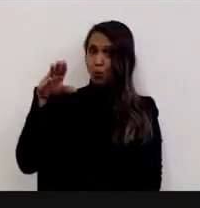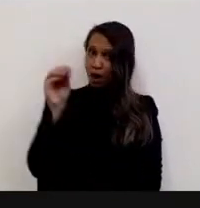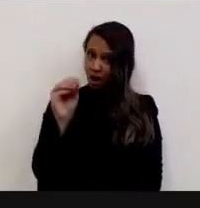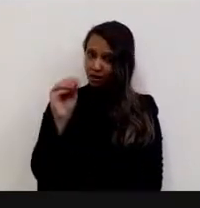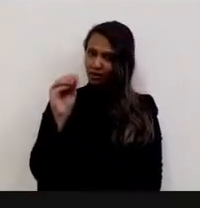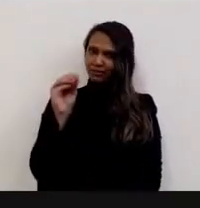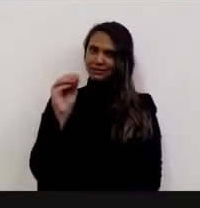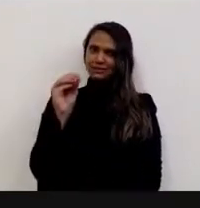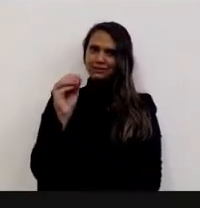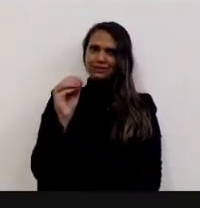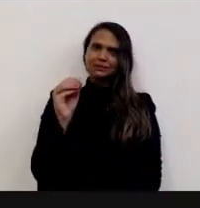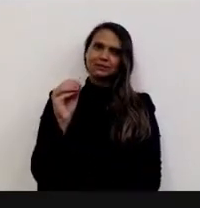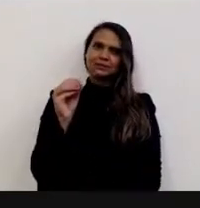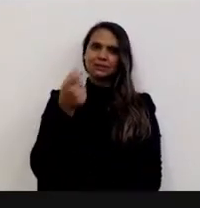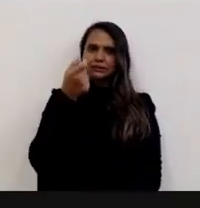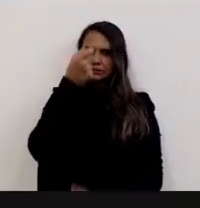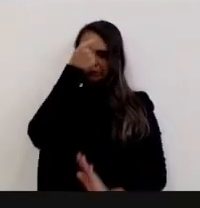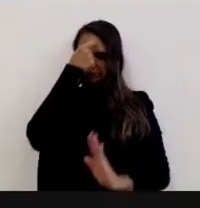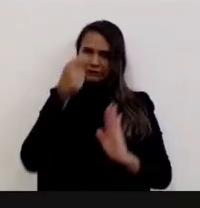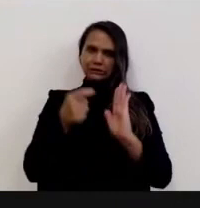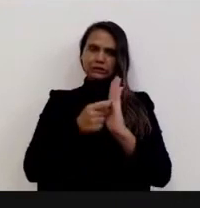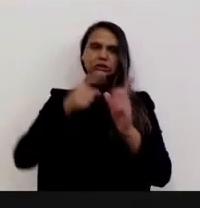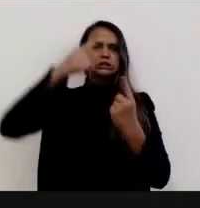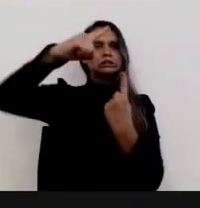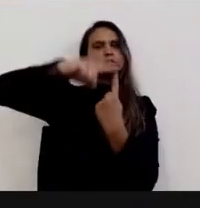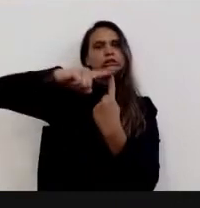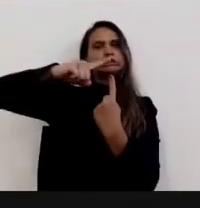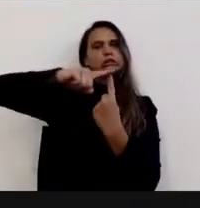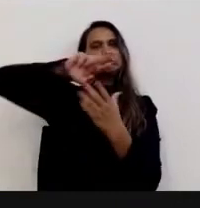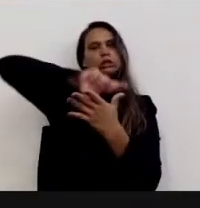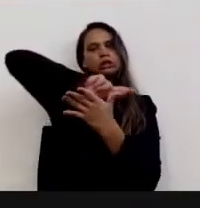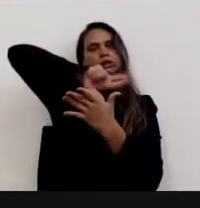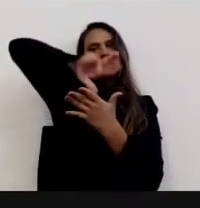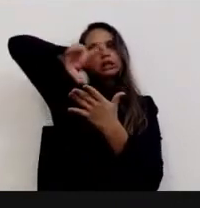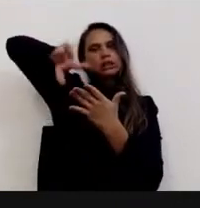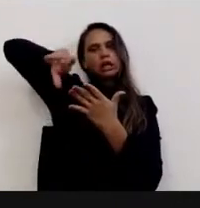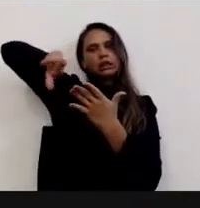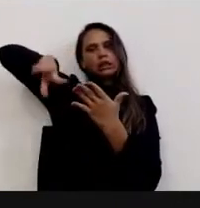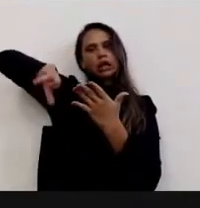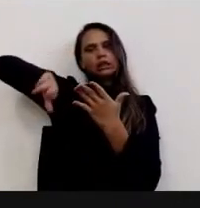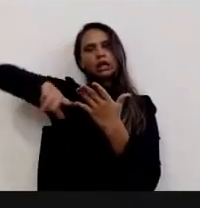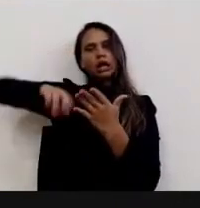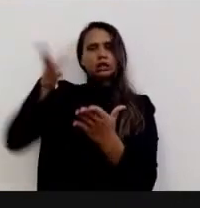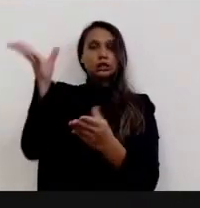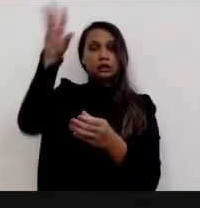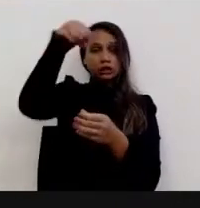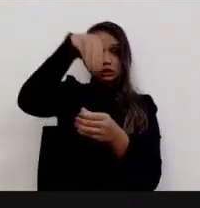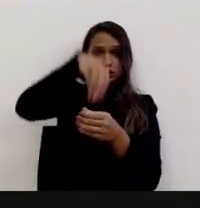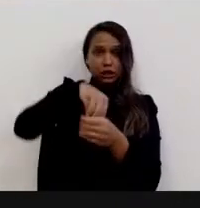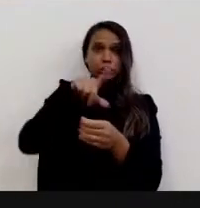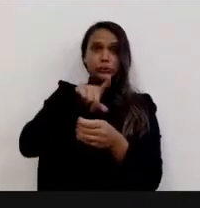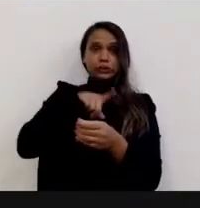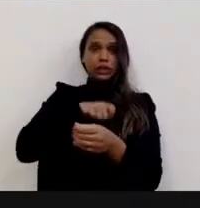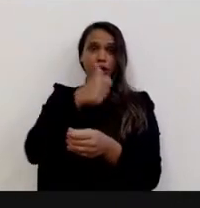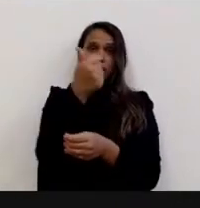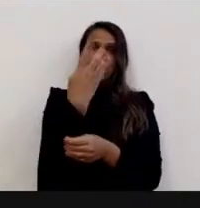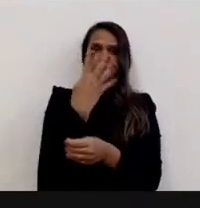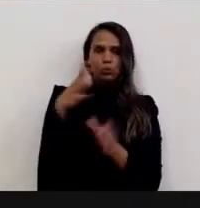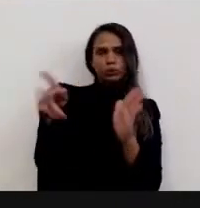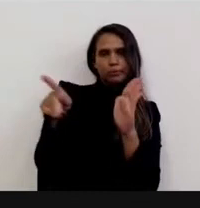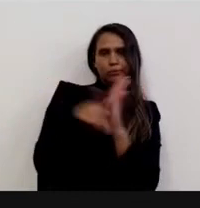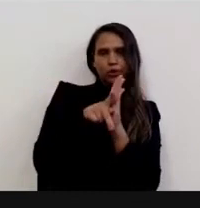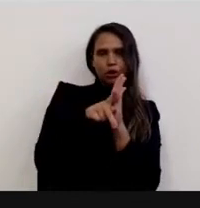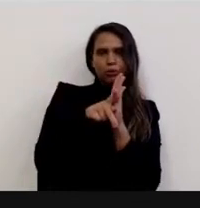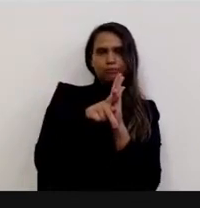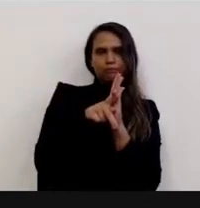hoje existentes de inteligência artificial. Dentro desses 40 algoritmos, ele tem 14 algoritmos que